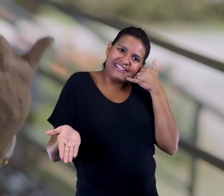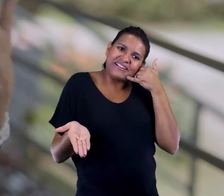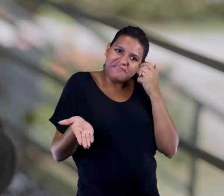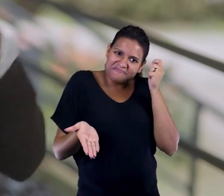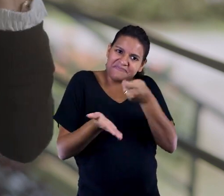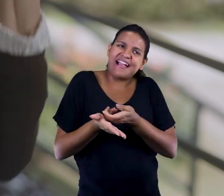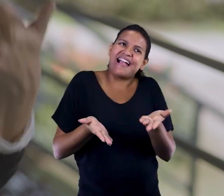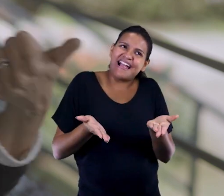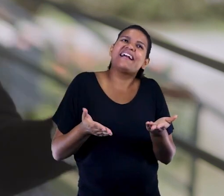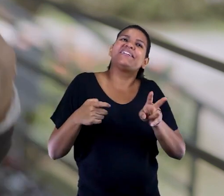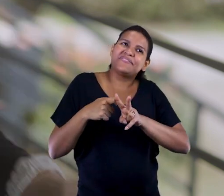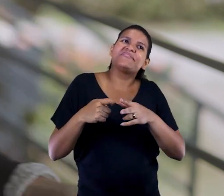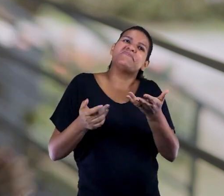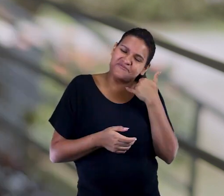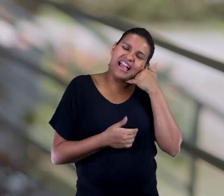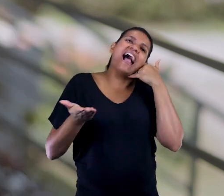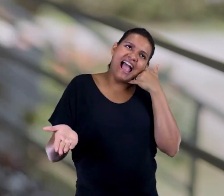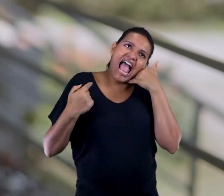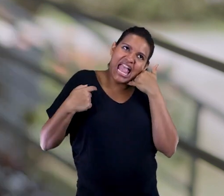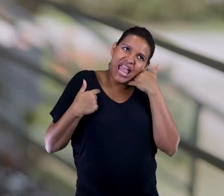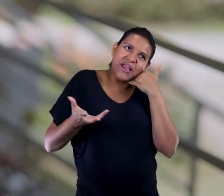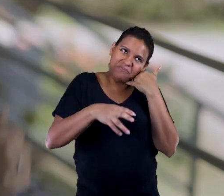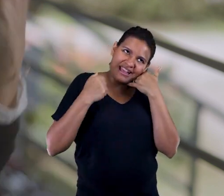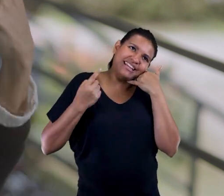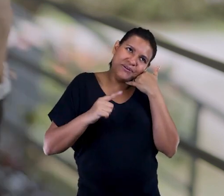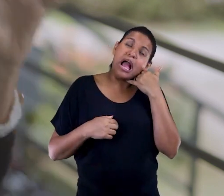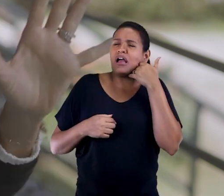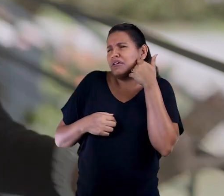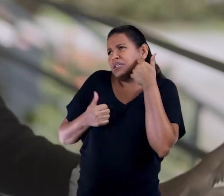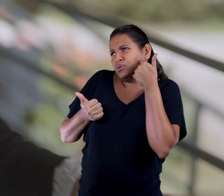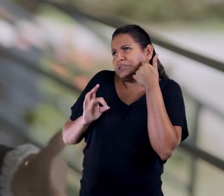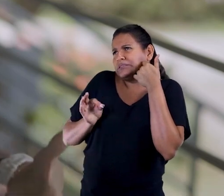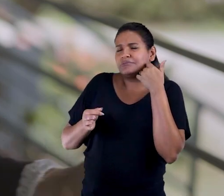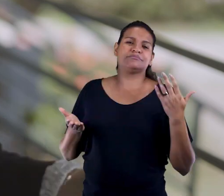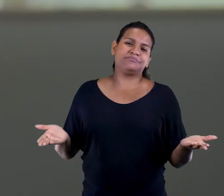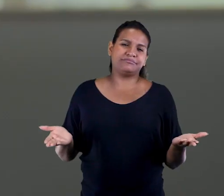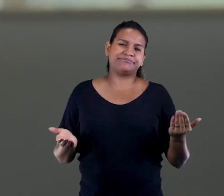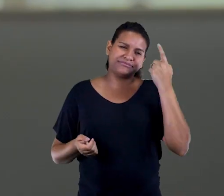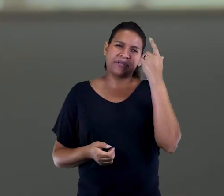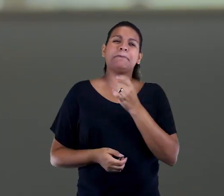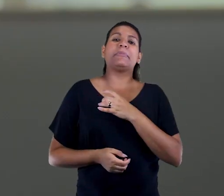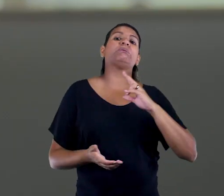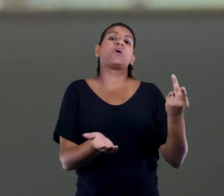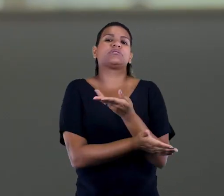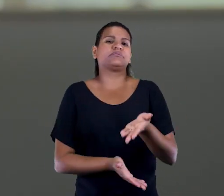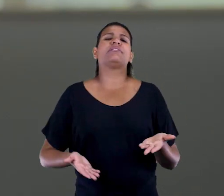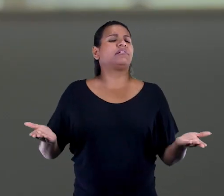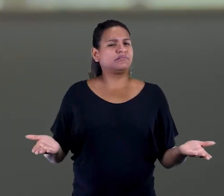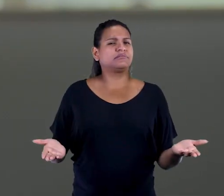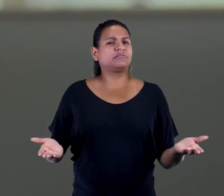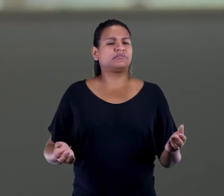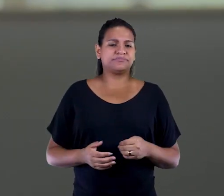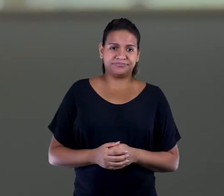o veterinário, você vai pagar, não sei o que eu pegue a sua conta, né? Aí as pessoas, não, tá certo, tá certo. Infelizmente, né, o